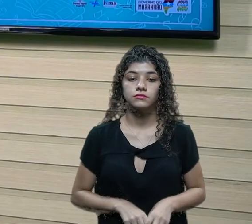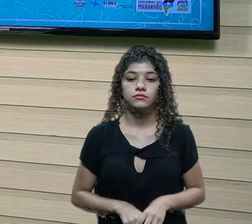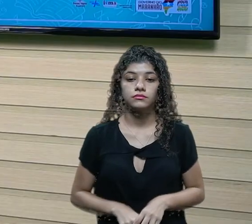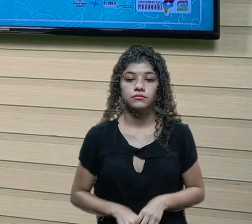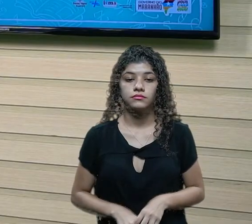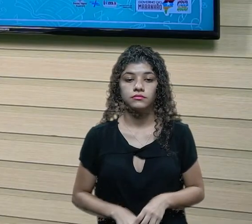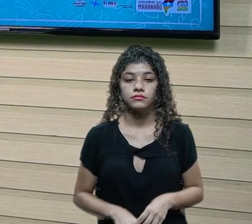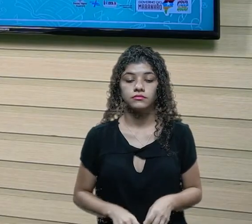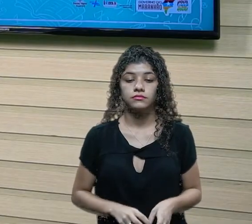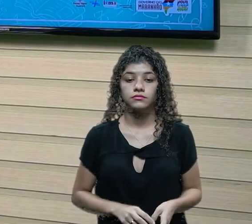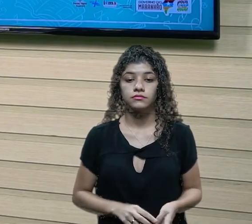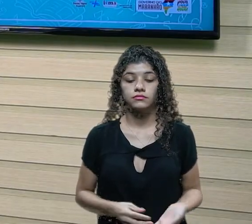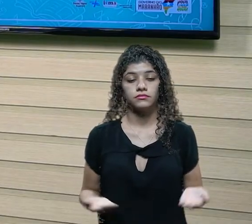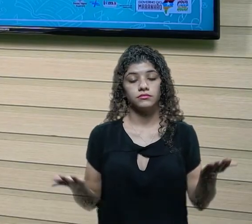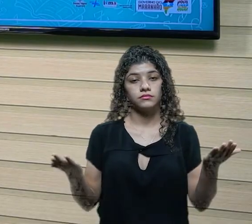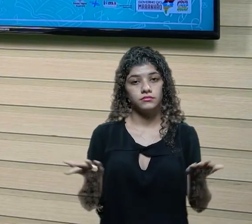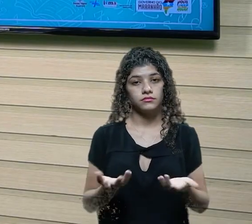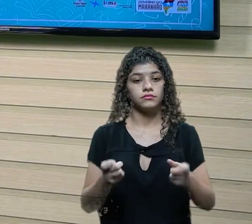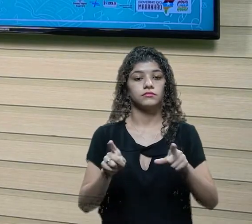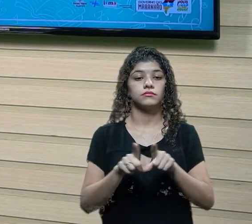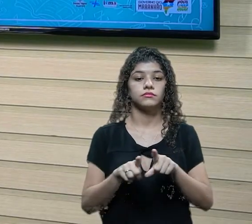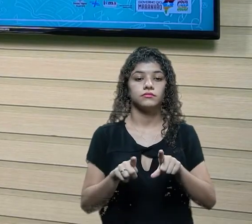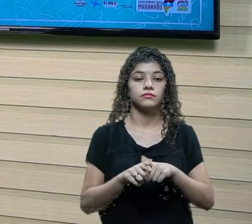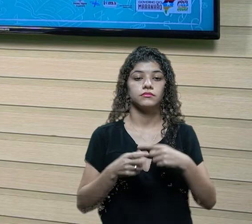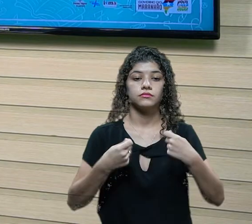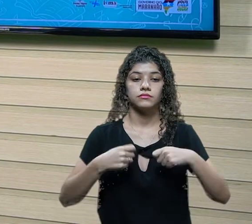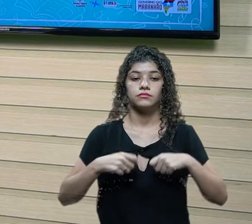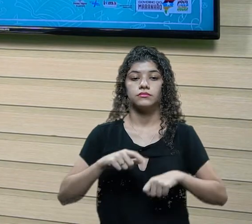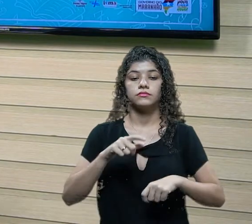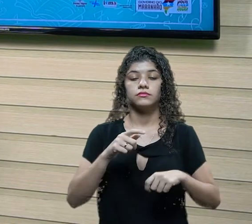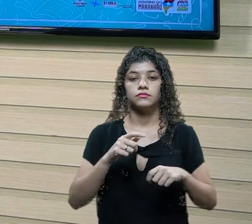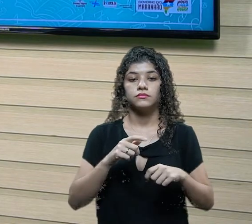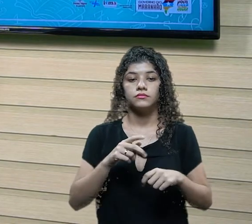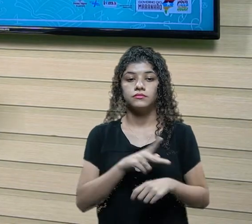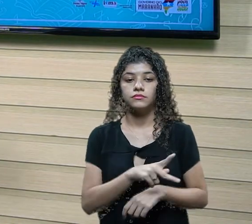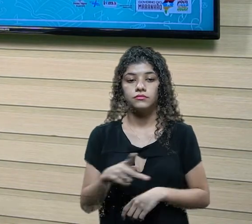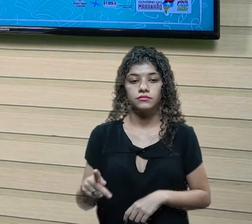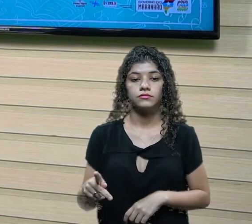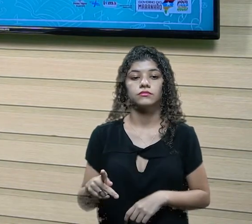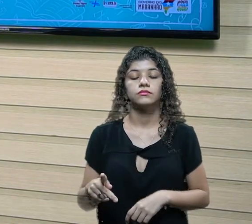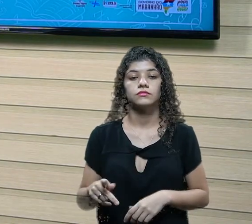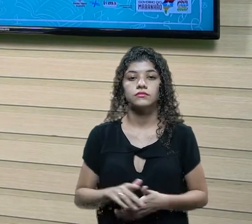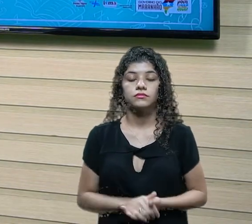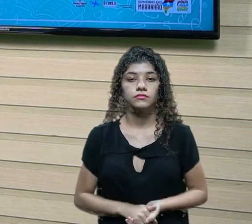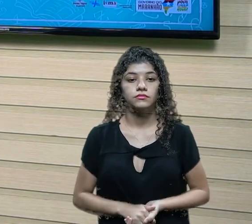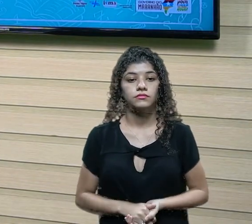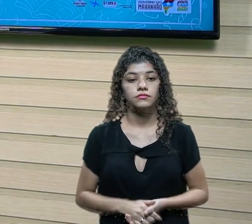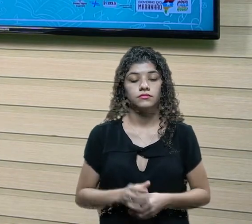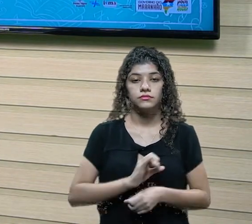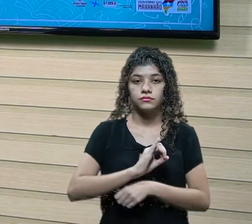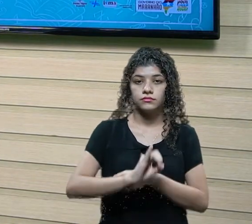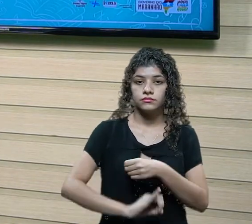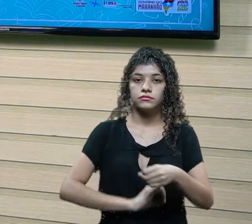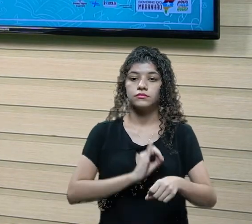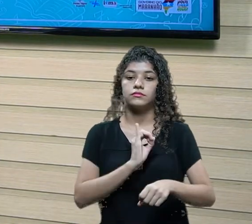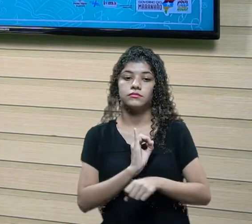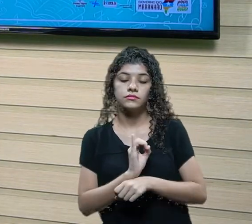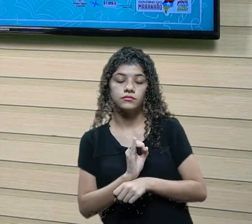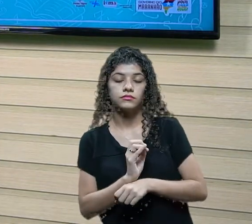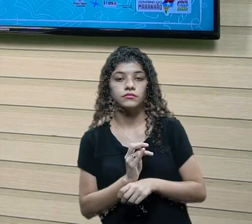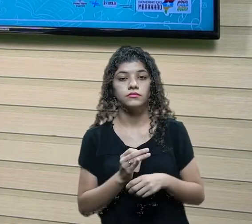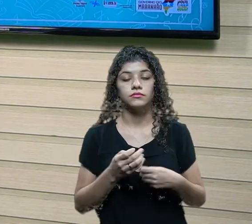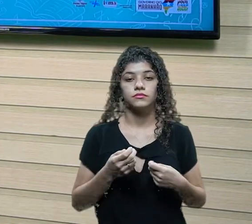porque não atualmente nesse seus professores necessitam de um workshop de Google Acadêmico para lidar com as